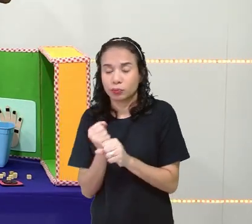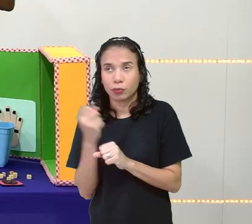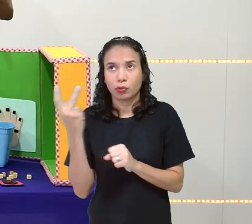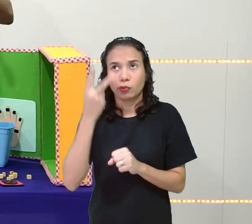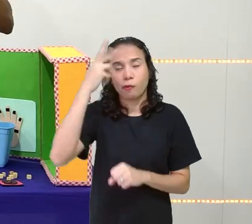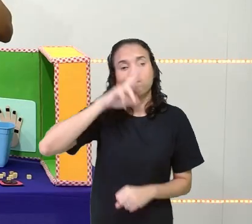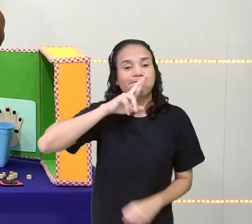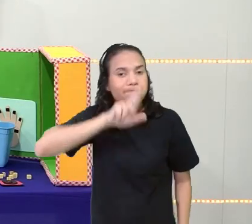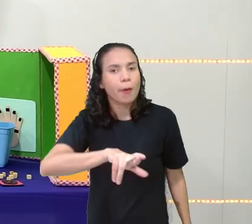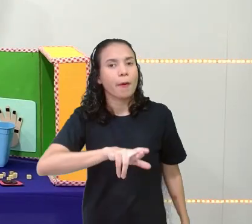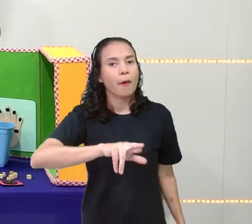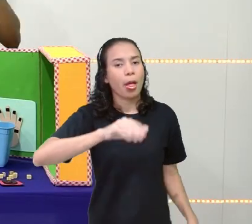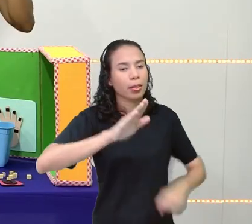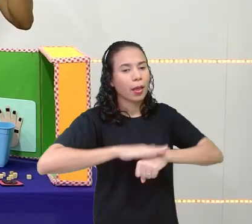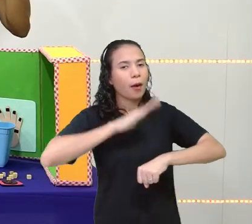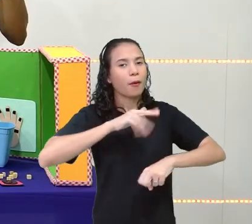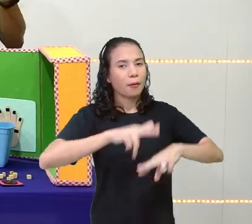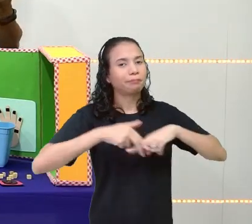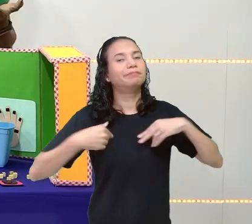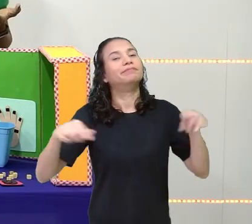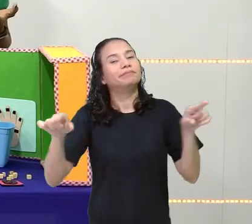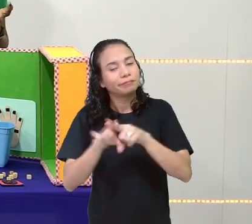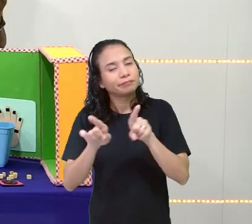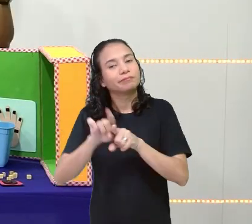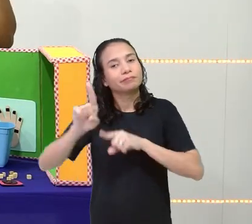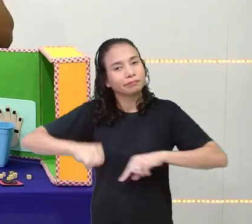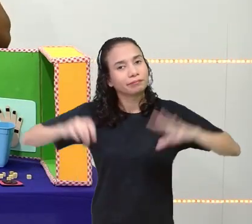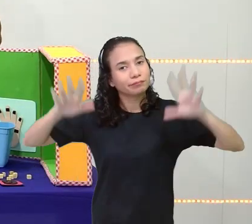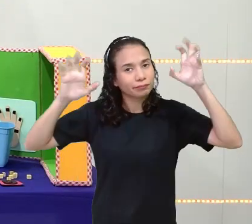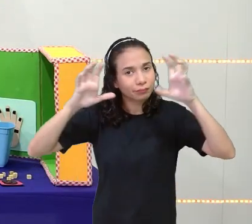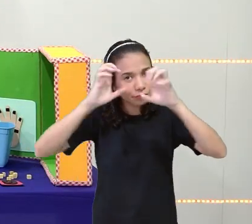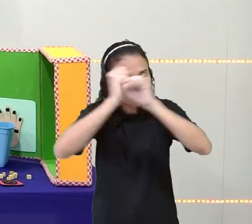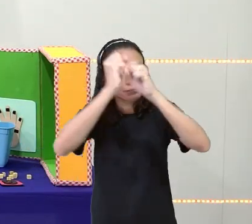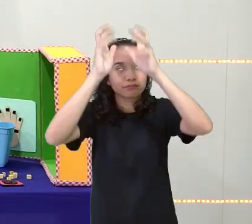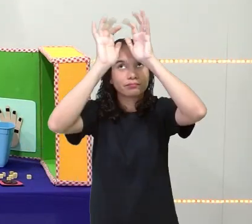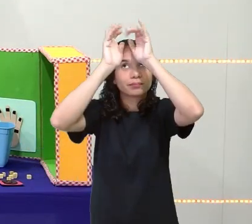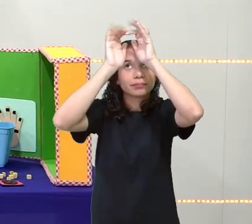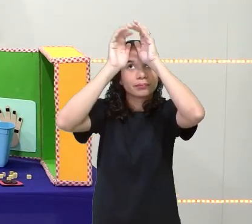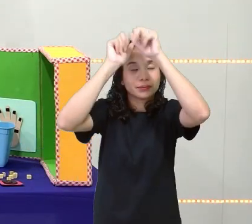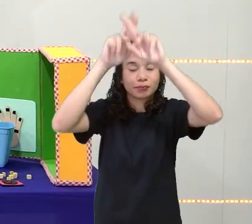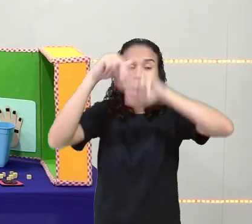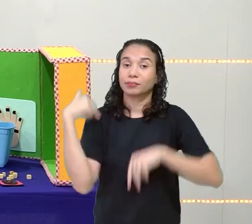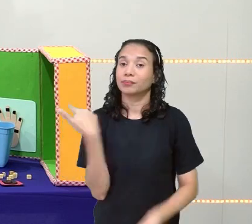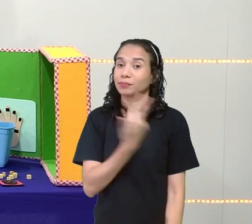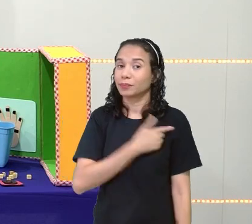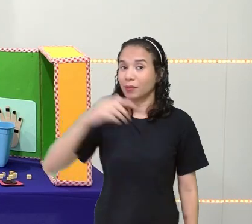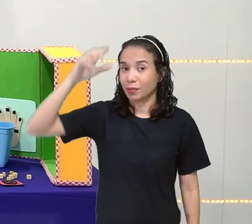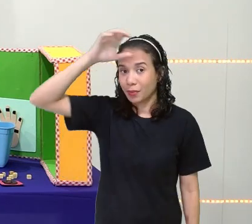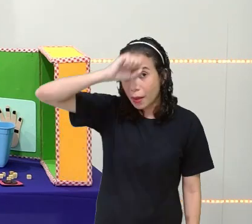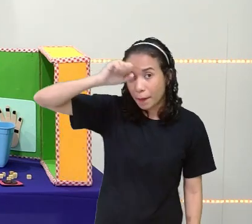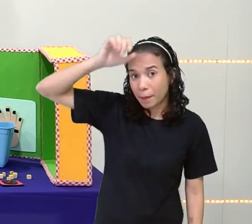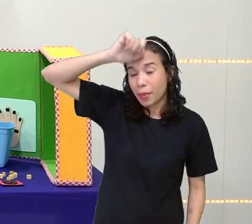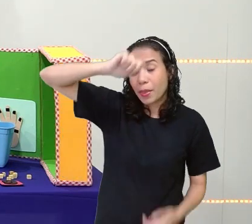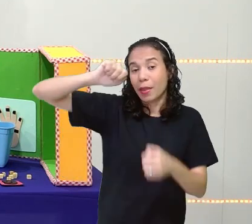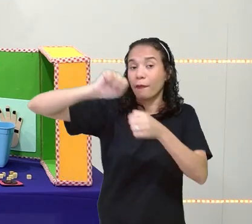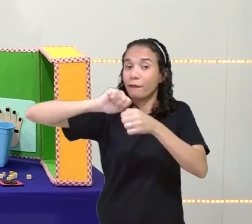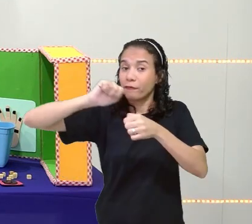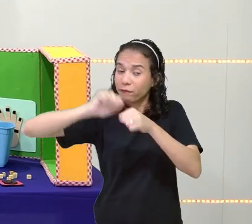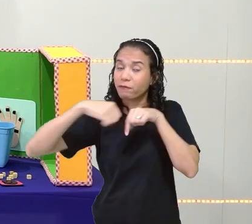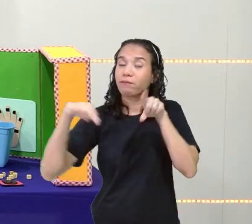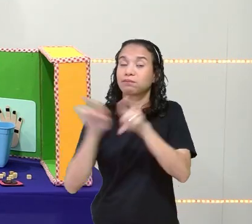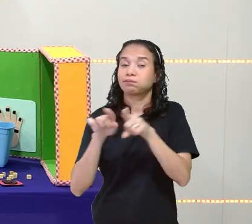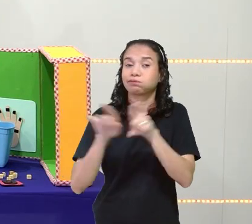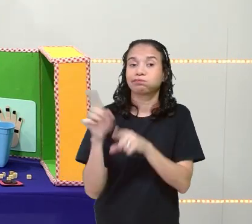cabeça e já dizer o resultado. Também é cálculo mental. E a gente já aprendeu aqui que quando a gente faz isso, a gente está calculando